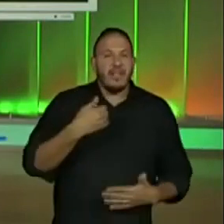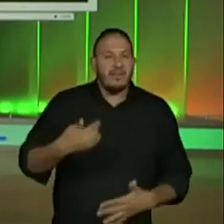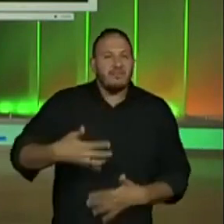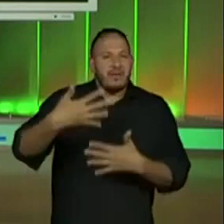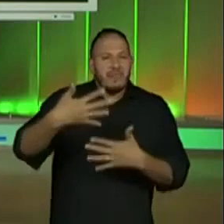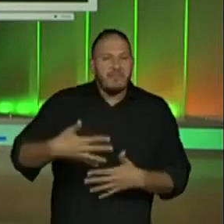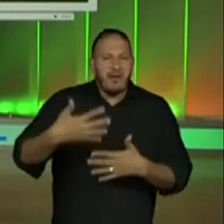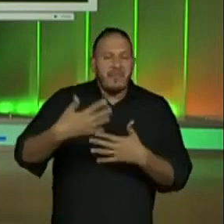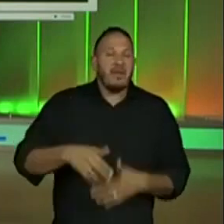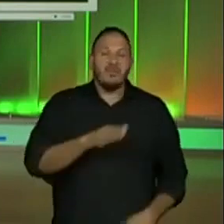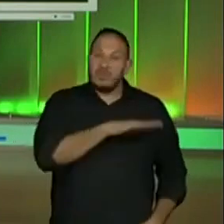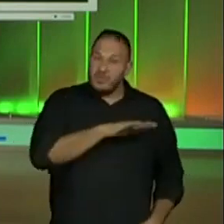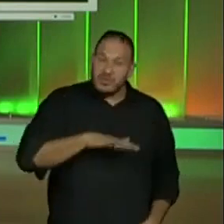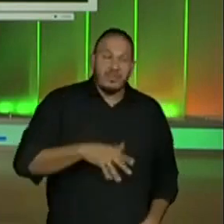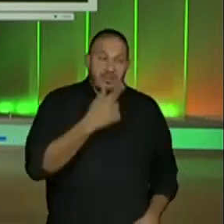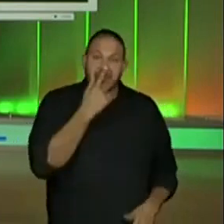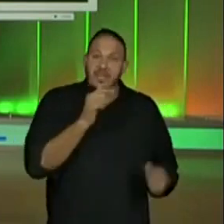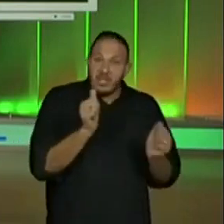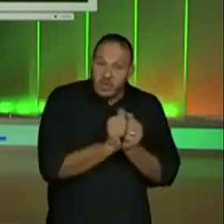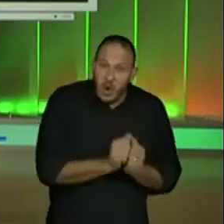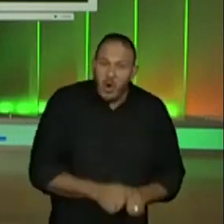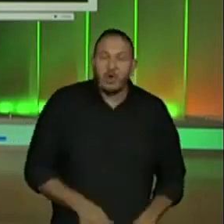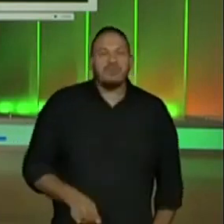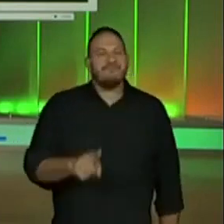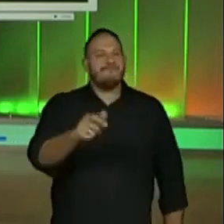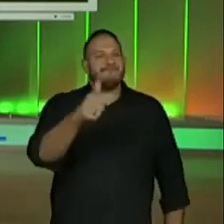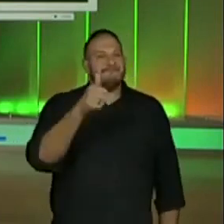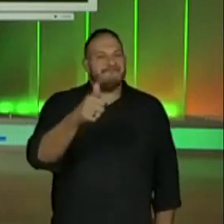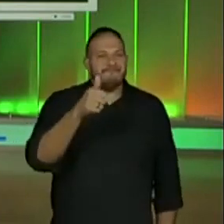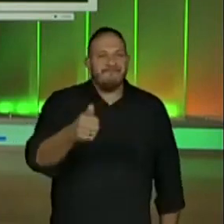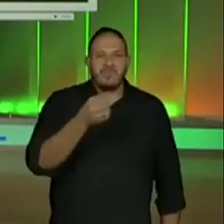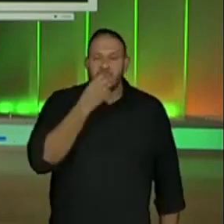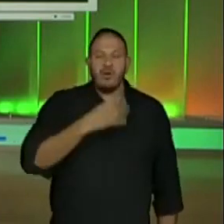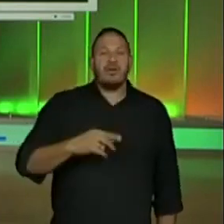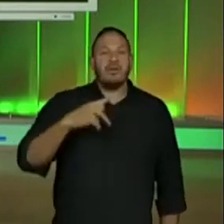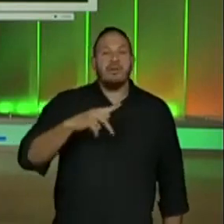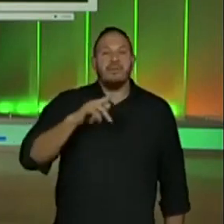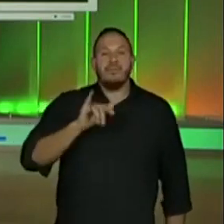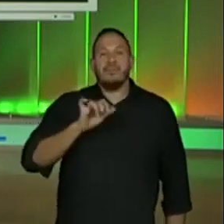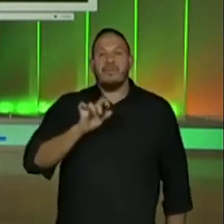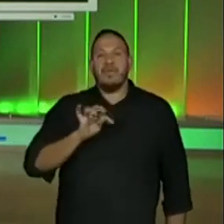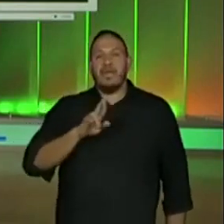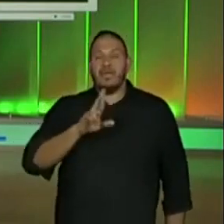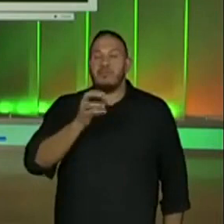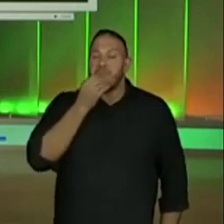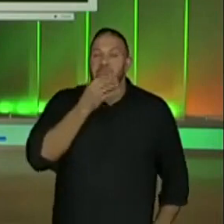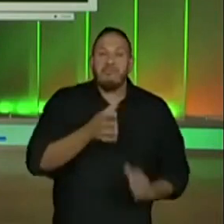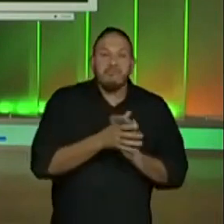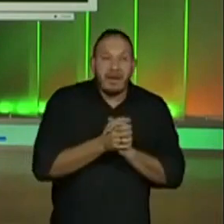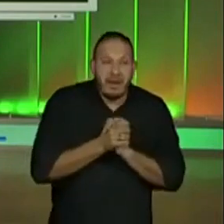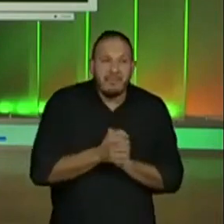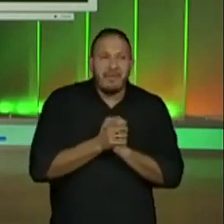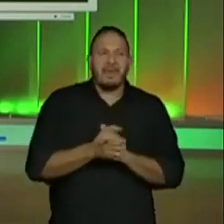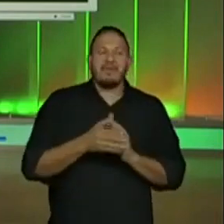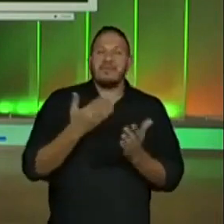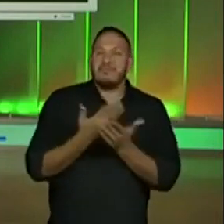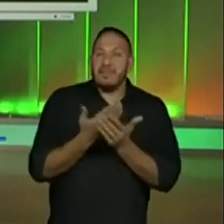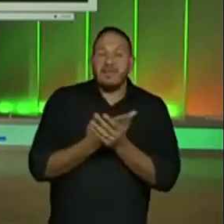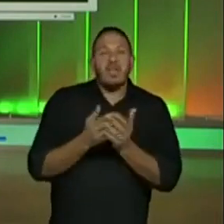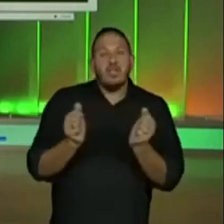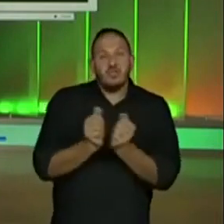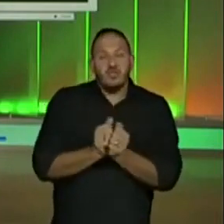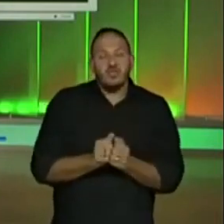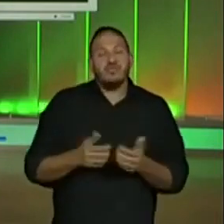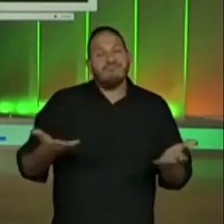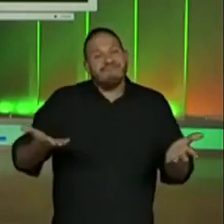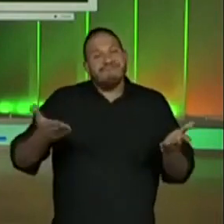estão participando. Muito bom. Pietro, parabéns. Que bom que você estava na aula conosco. Nossa